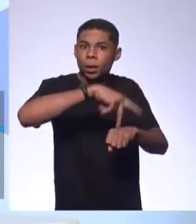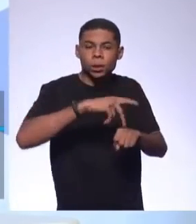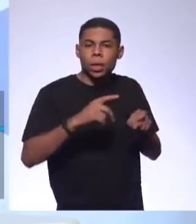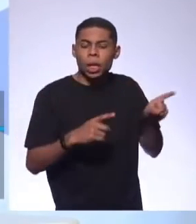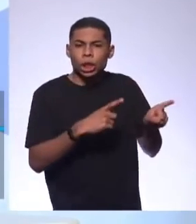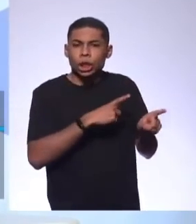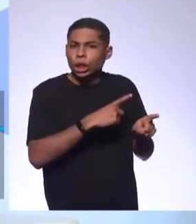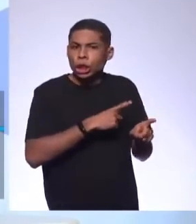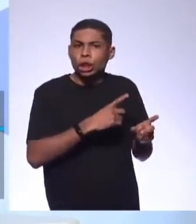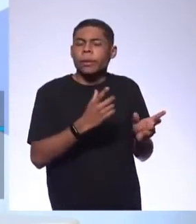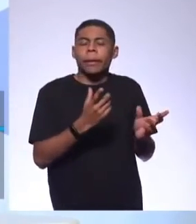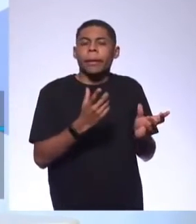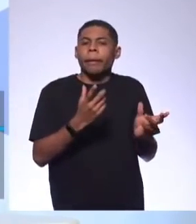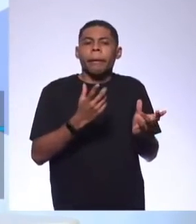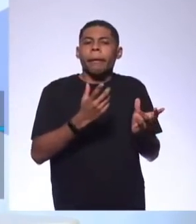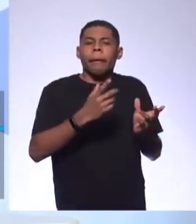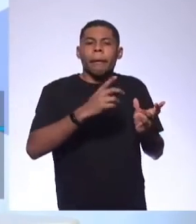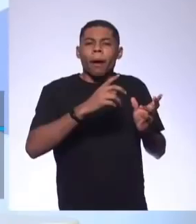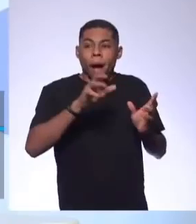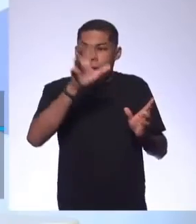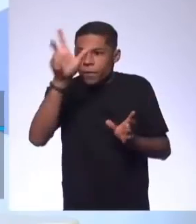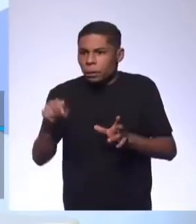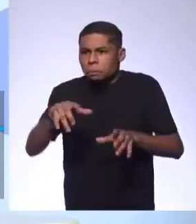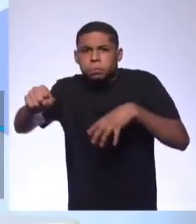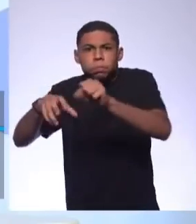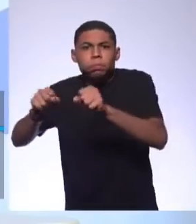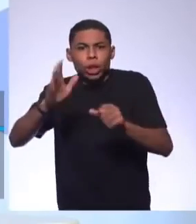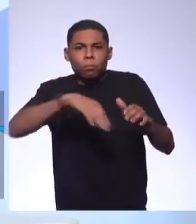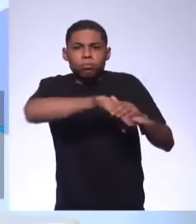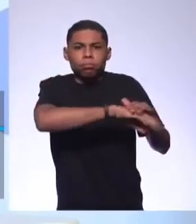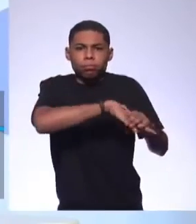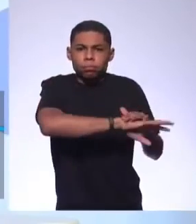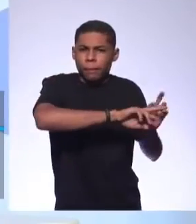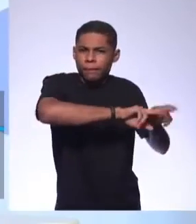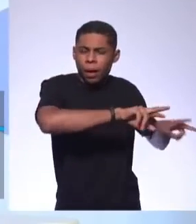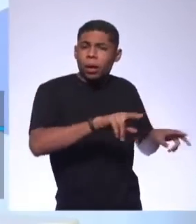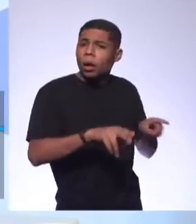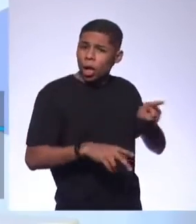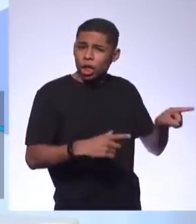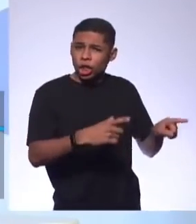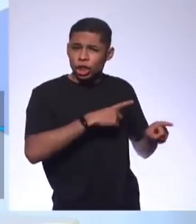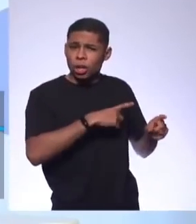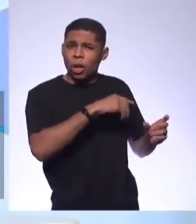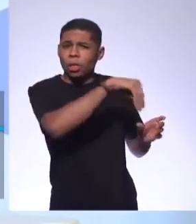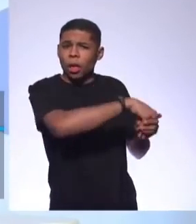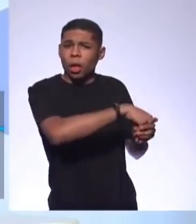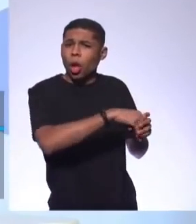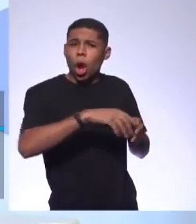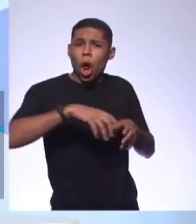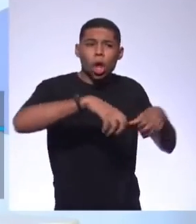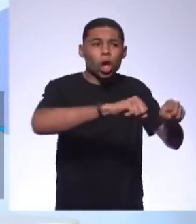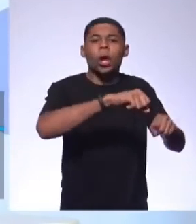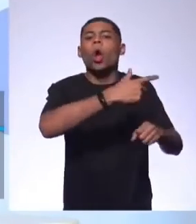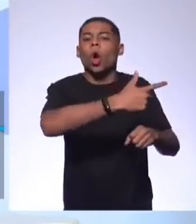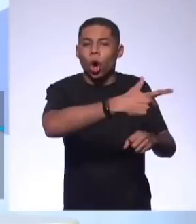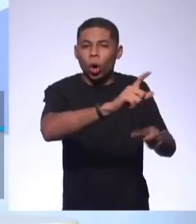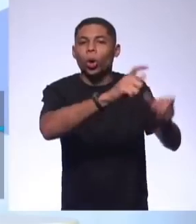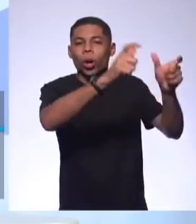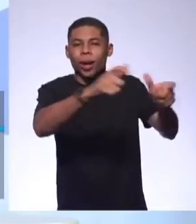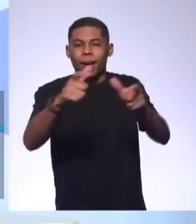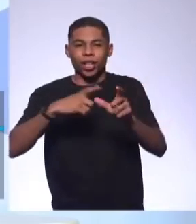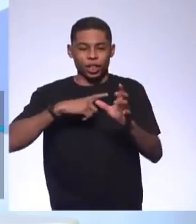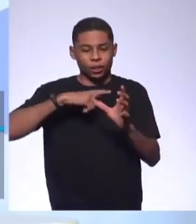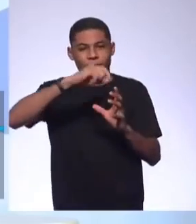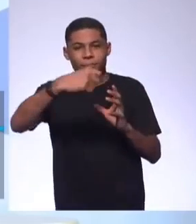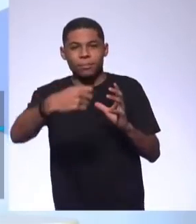possuem uma boa parte do continente africano, eles também possuem colônias em outros lugares também